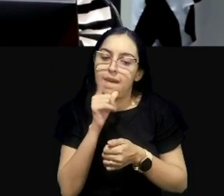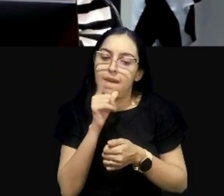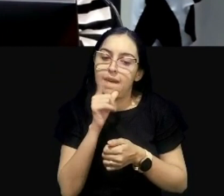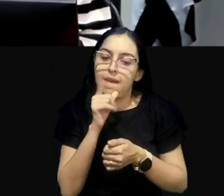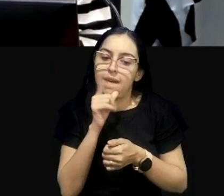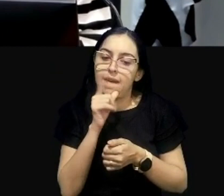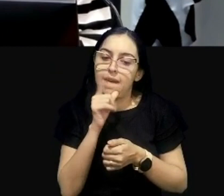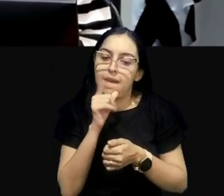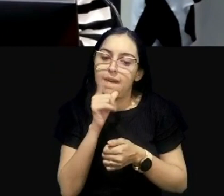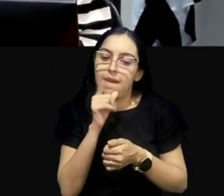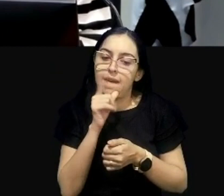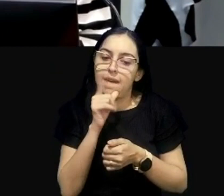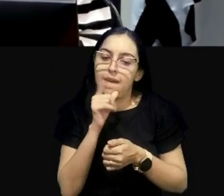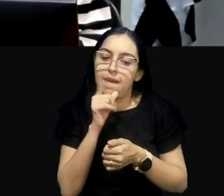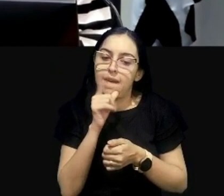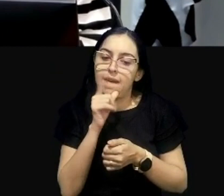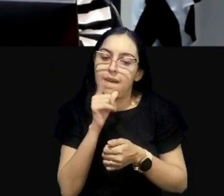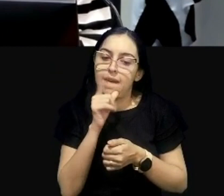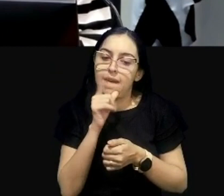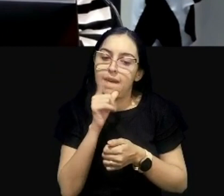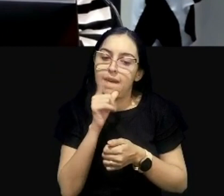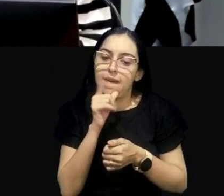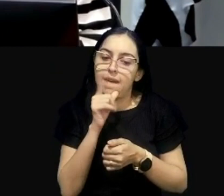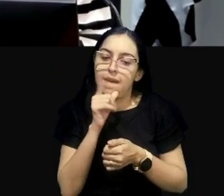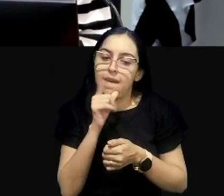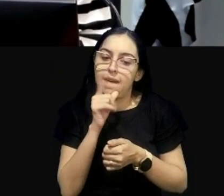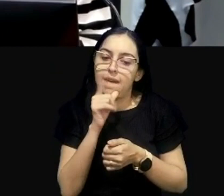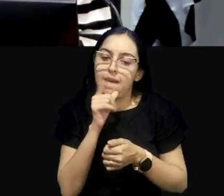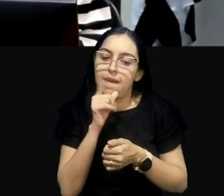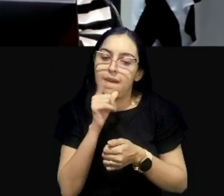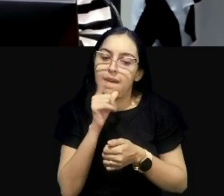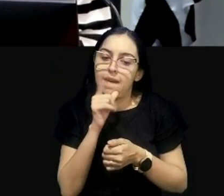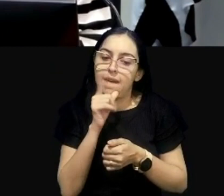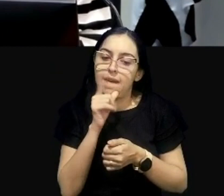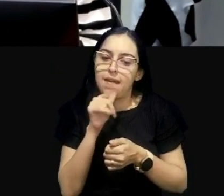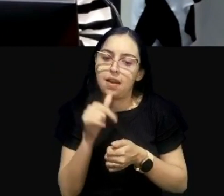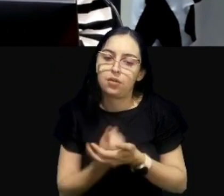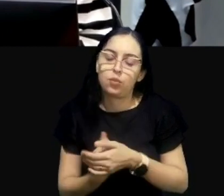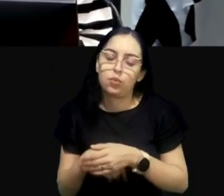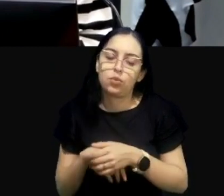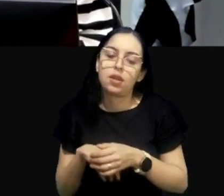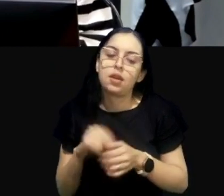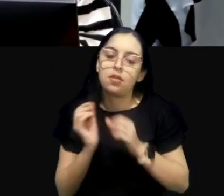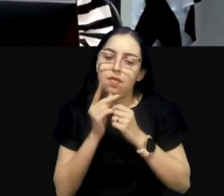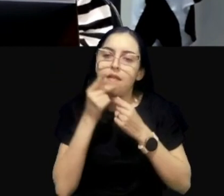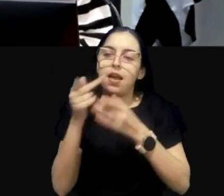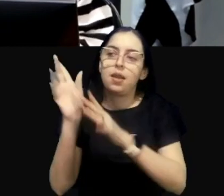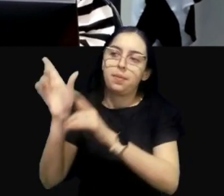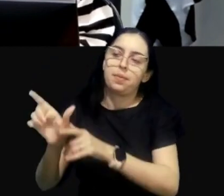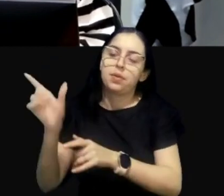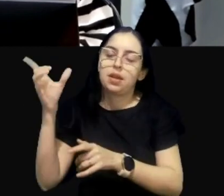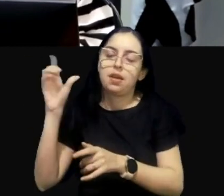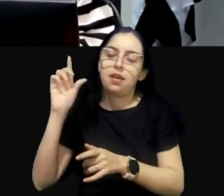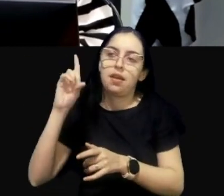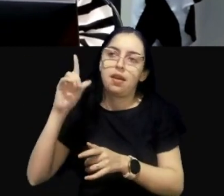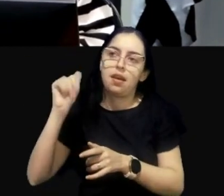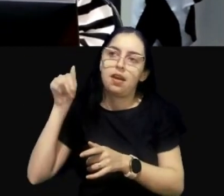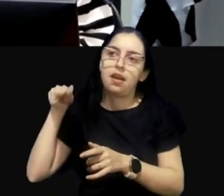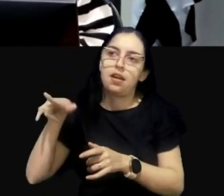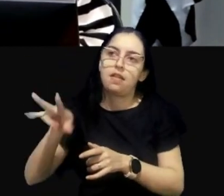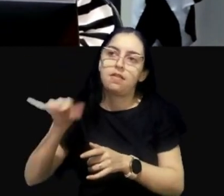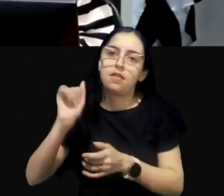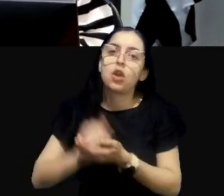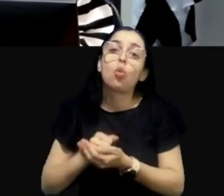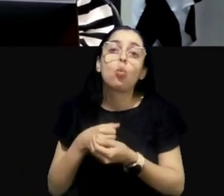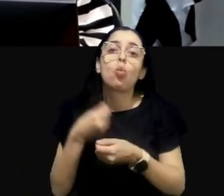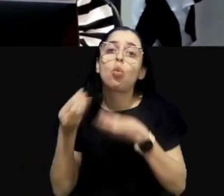ação, monitorar. Tempo de monitoramento depende do estágio de degradação ambiental. Então a gente pergunta assim: como